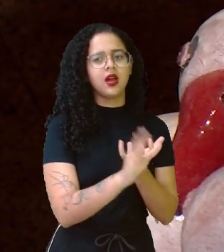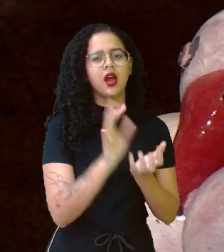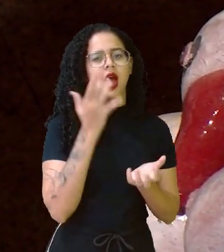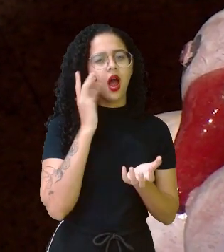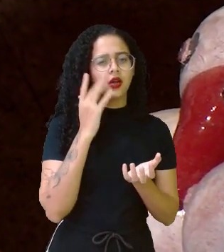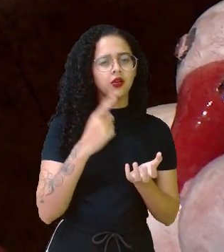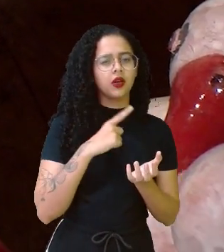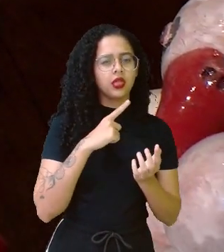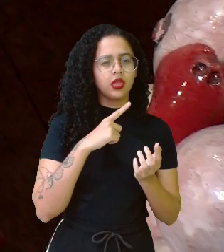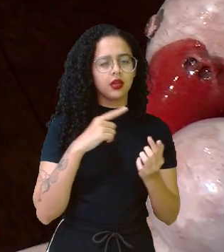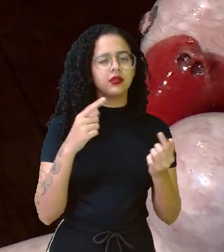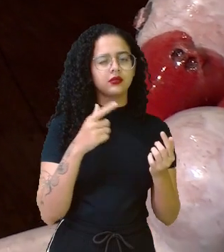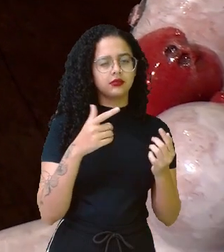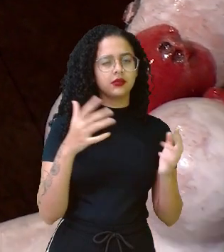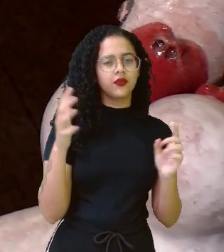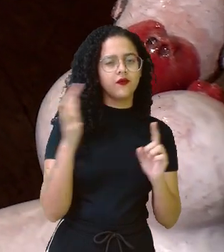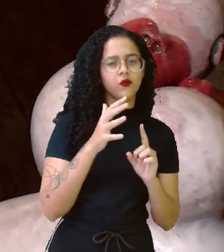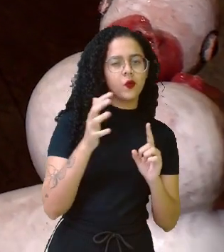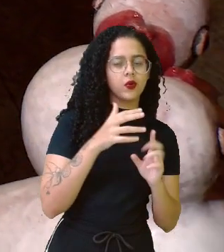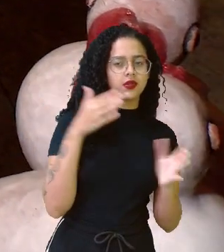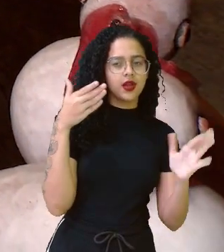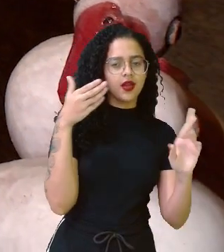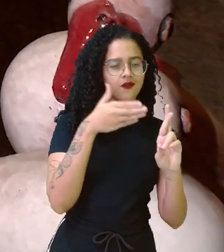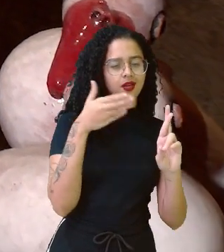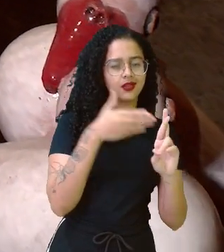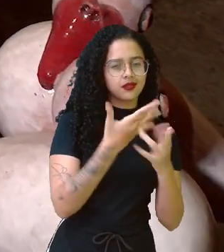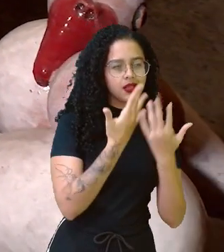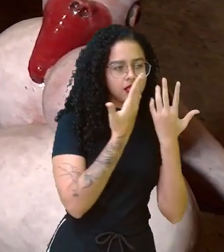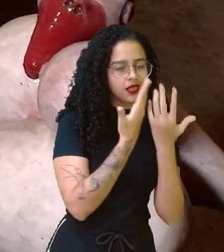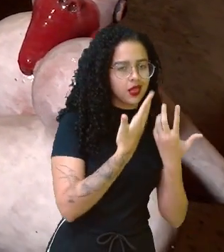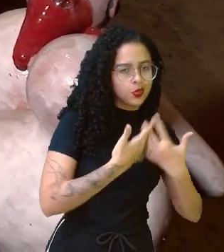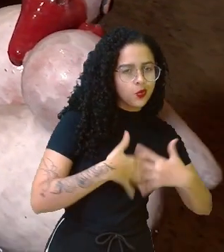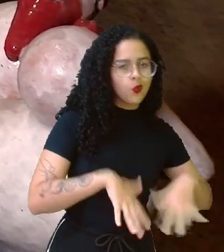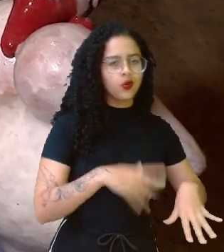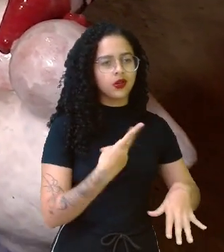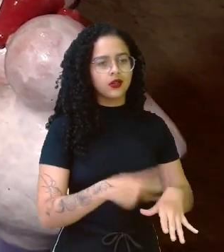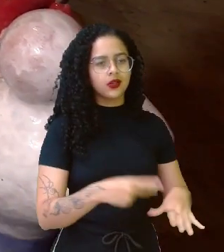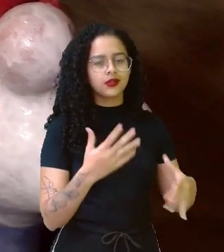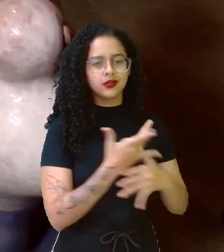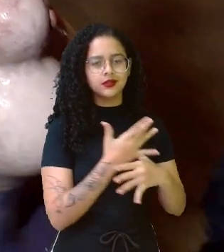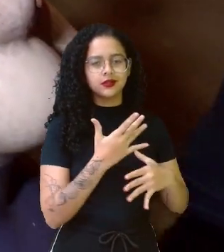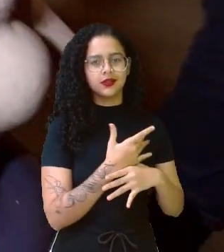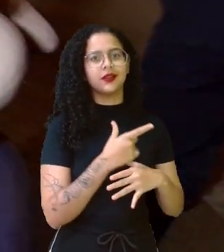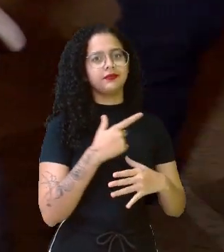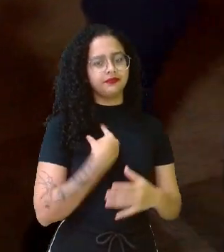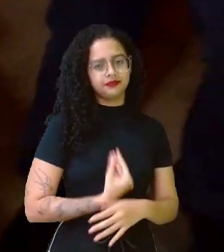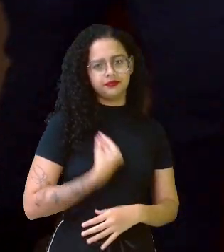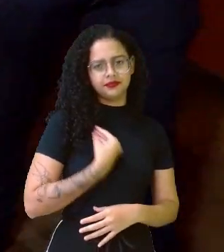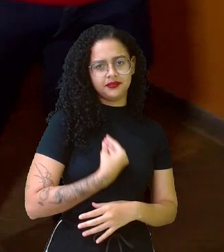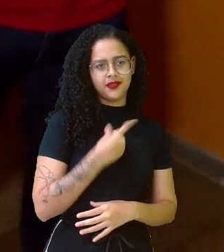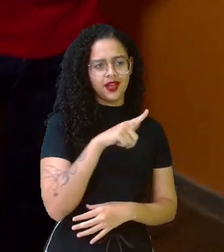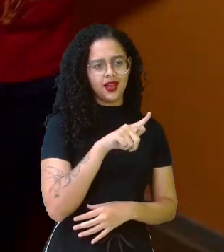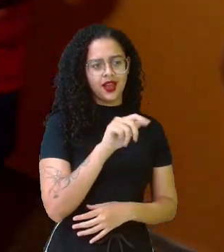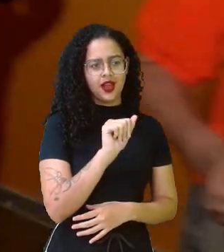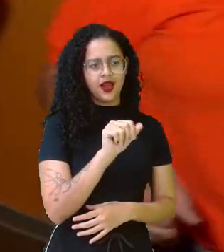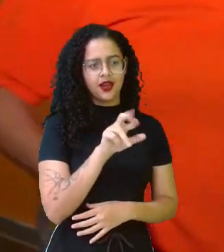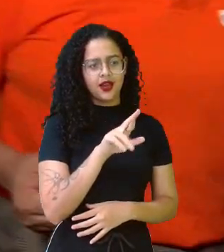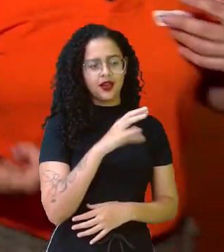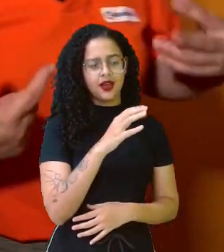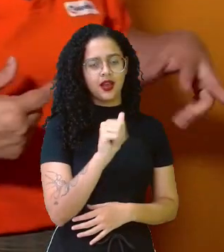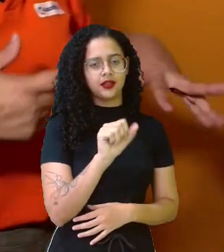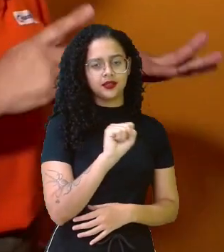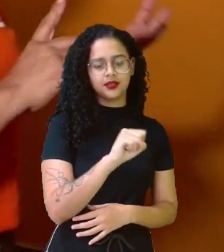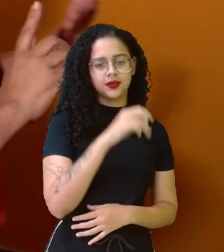essa coisa de buscar essa referência natural, né, da nossa cidade, porque é bem presente as garças, né? É verdade. E eles me lembram